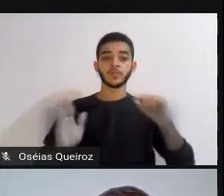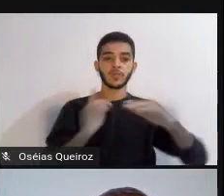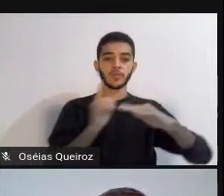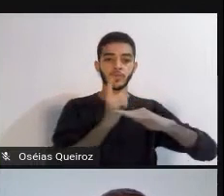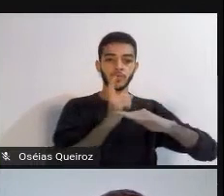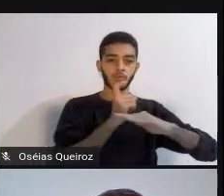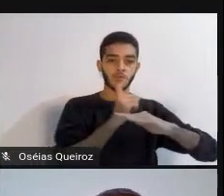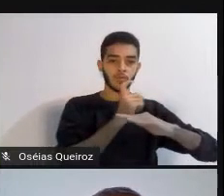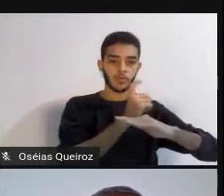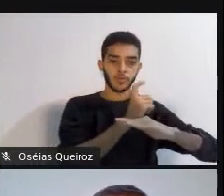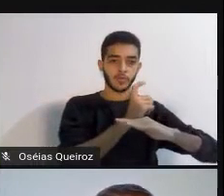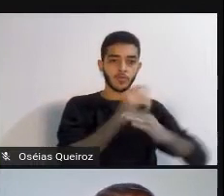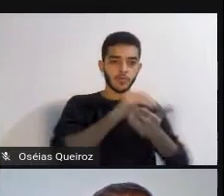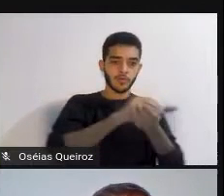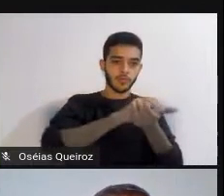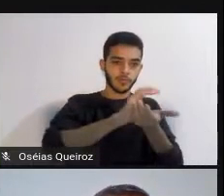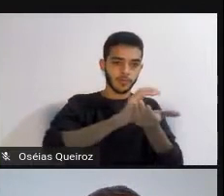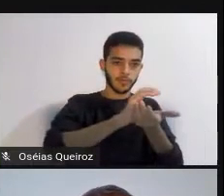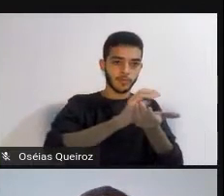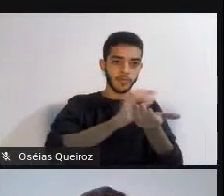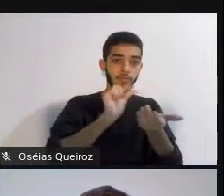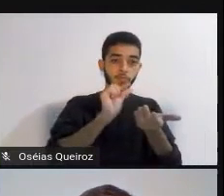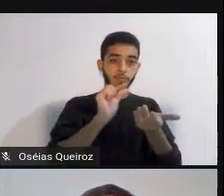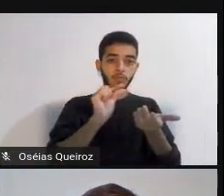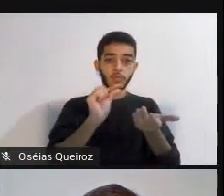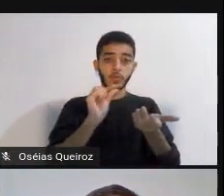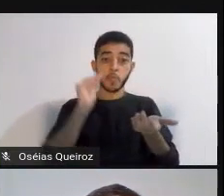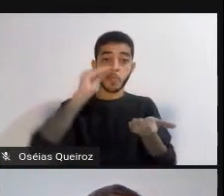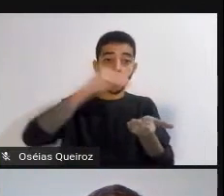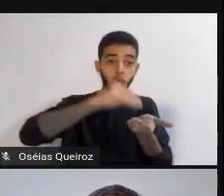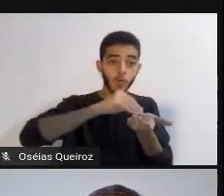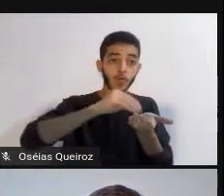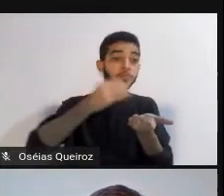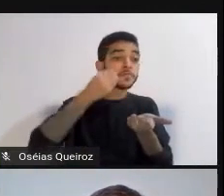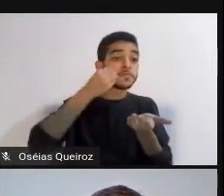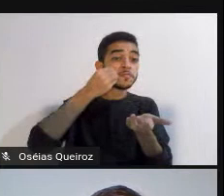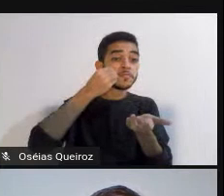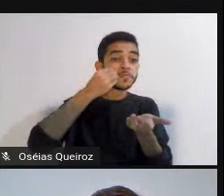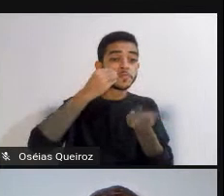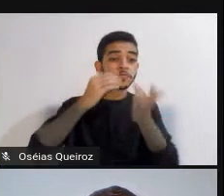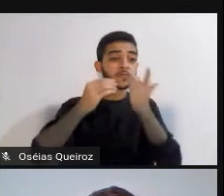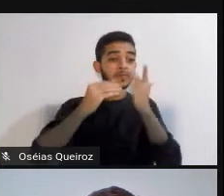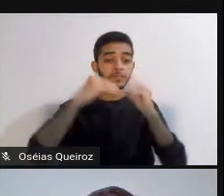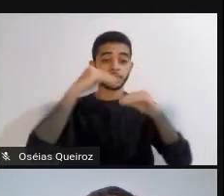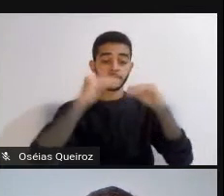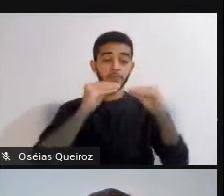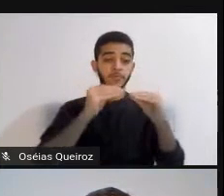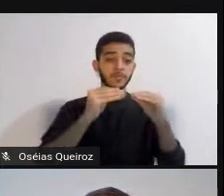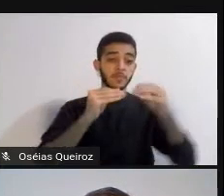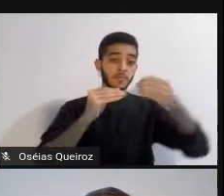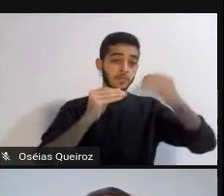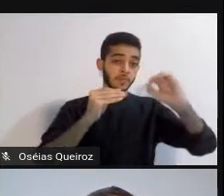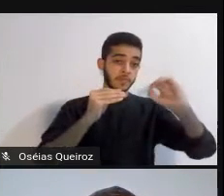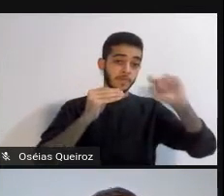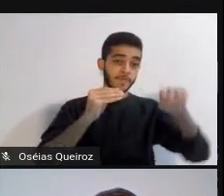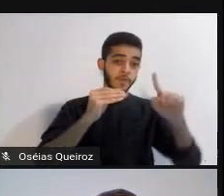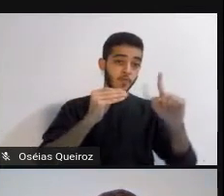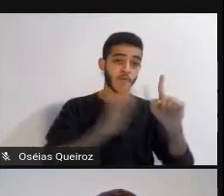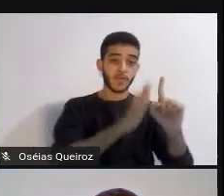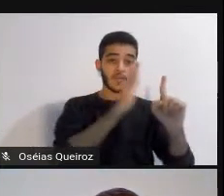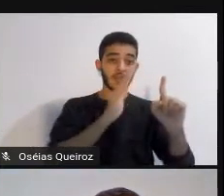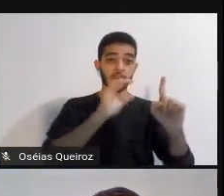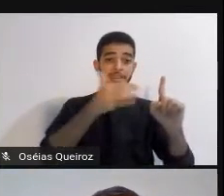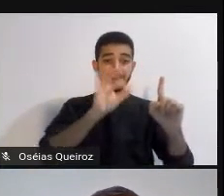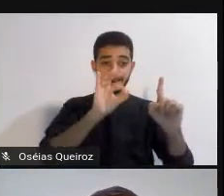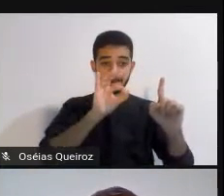e colocou diferentes concentrações de microplástico, variando de 0,1 a 10 miligramas de microplástico. E